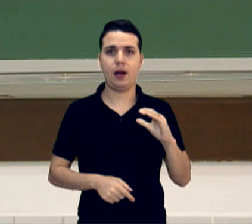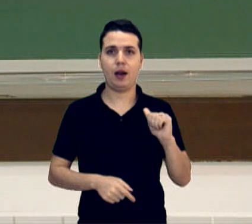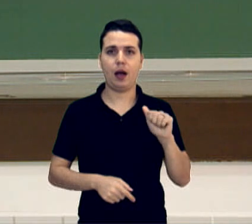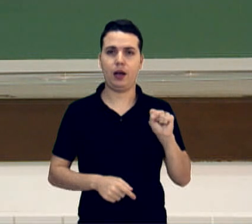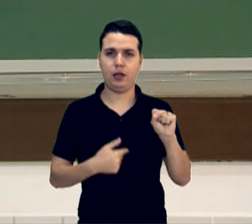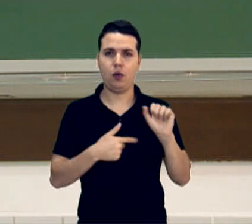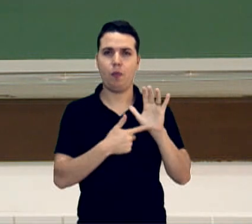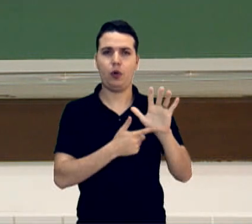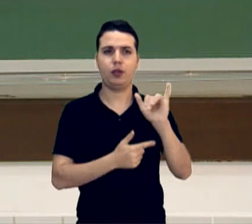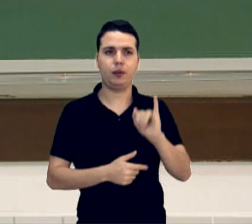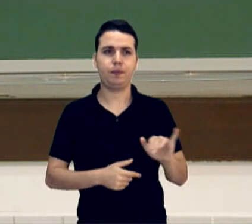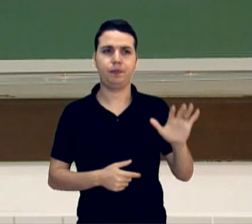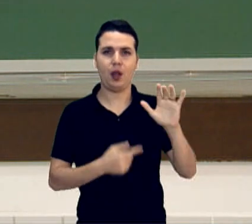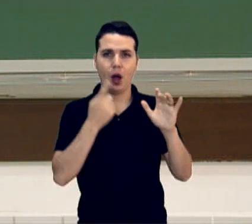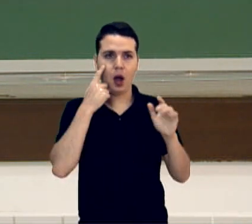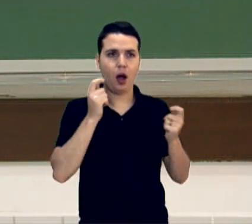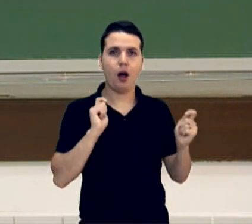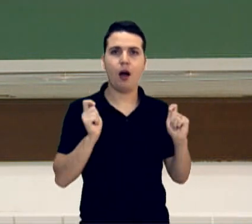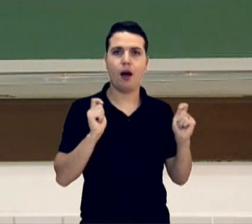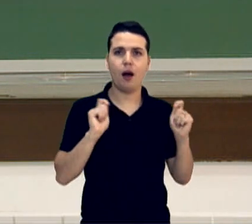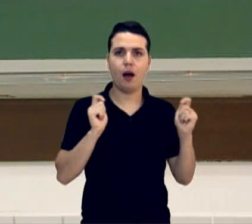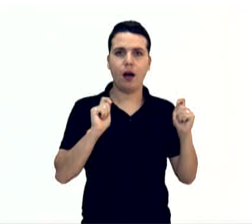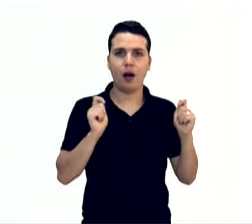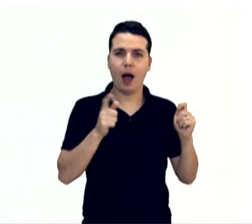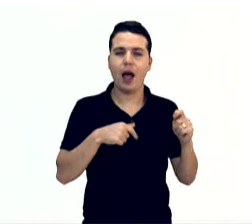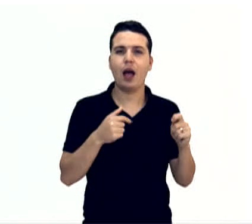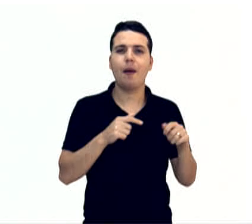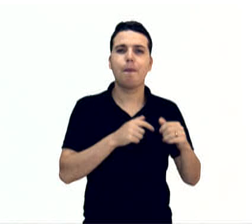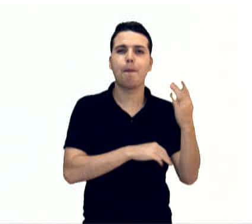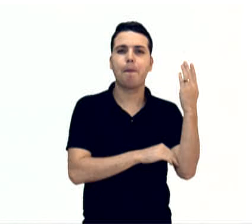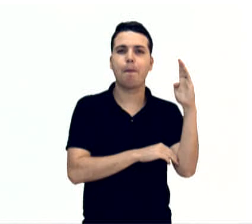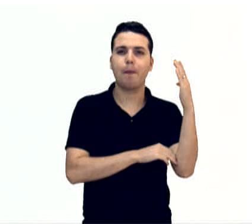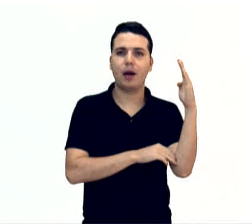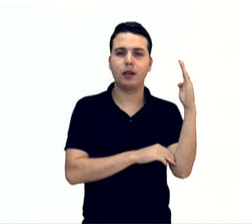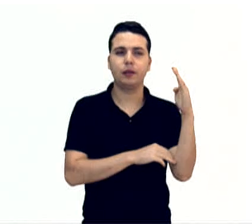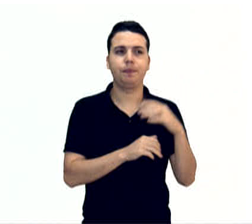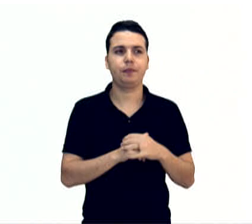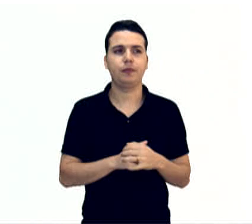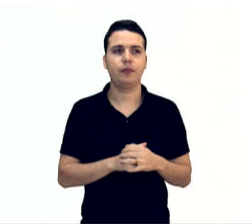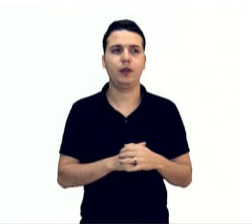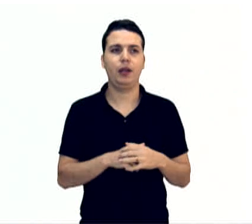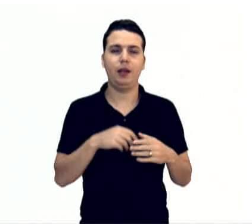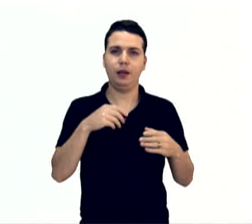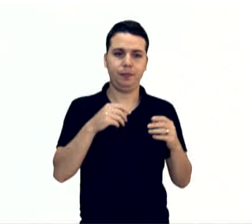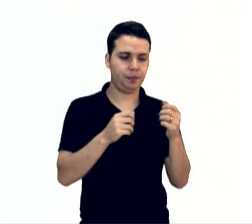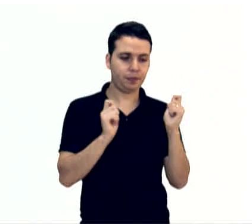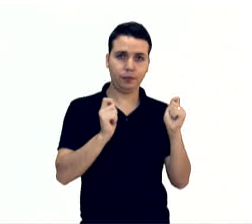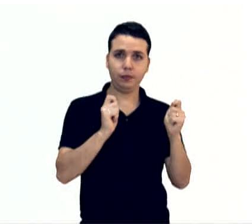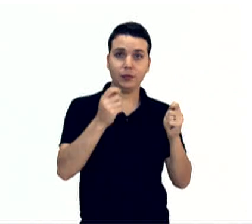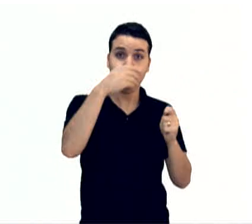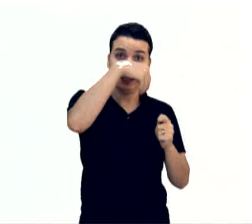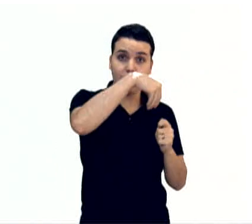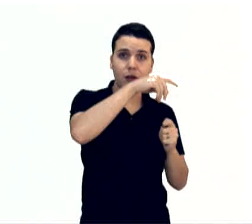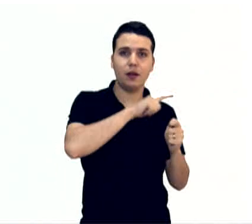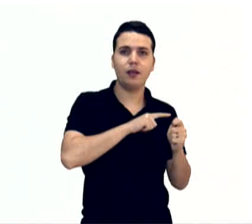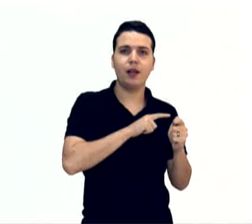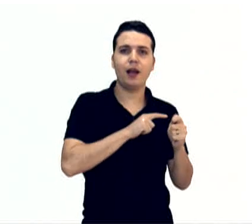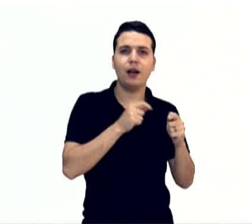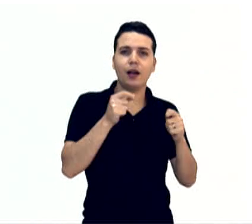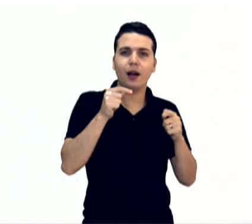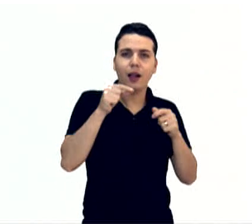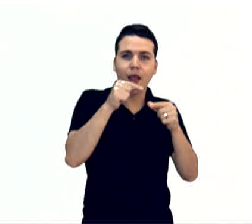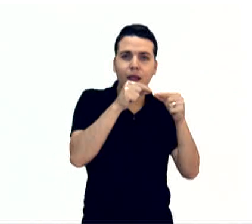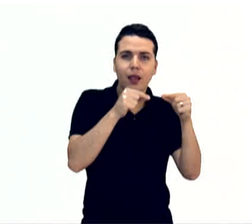né? Então, são feitas normalmente de madeira, né? E dentro tem sementes e aí as pessoas